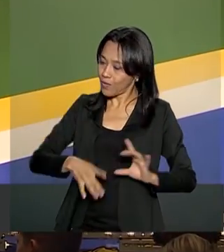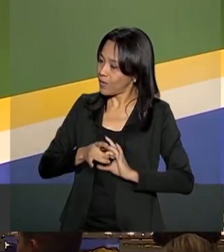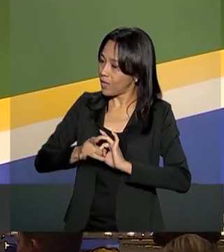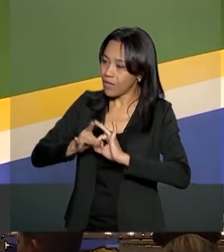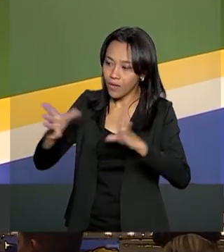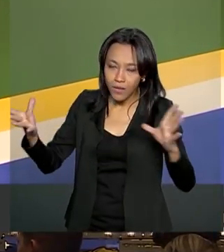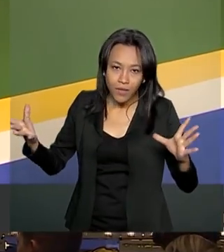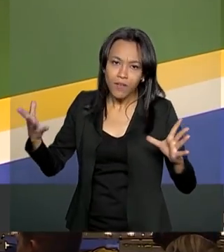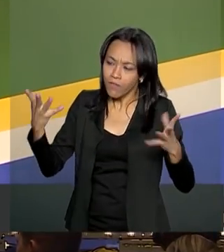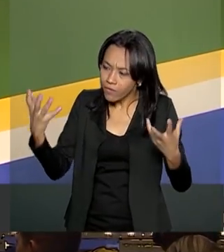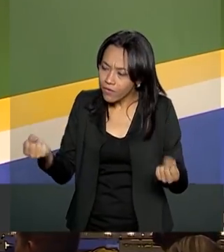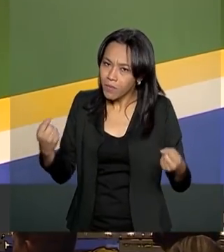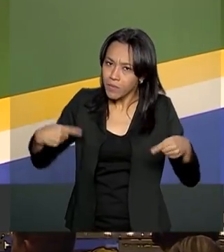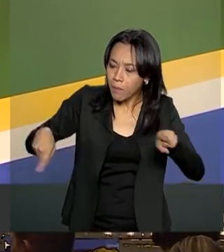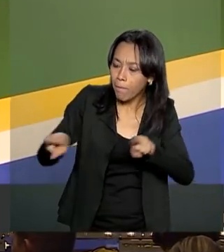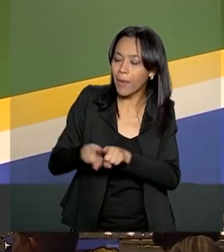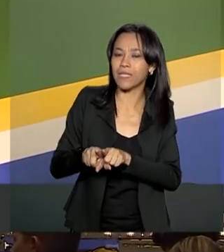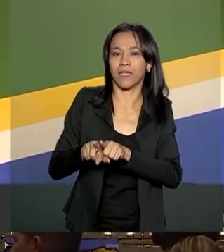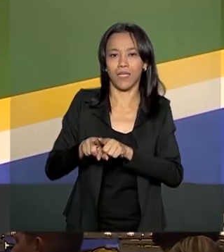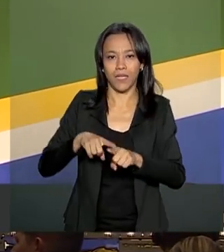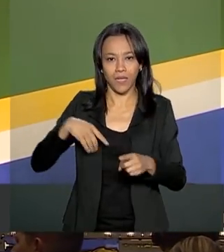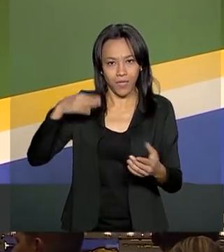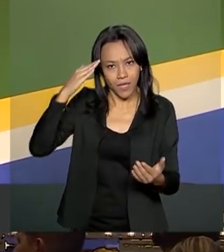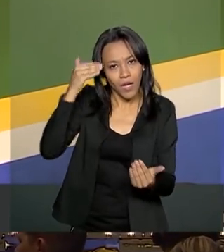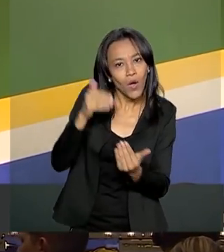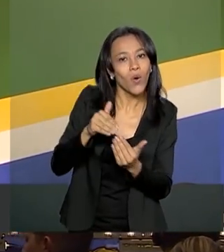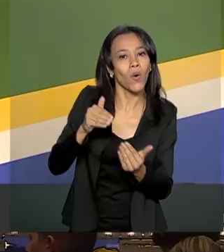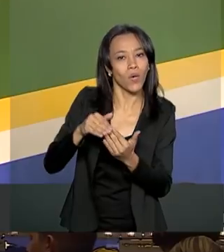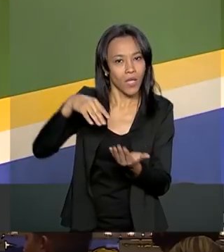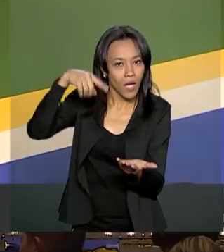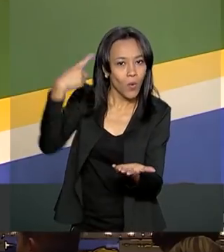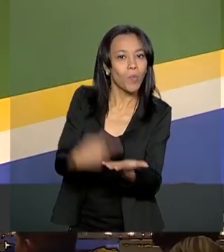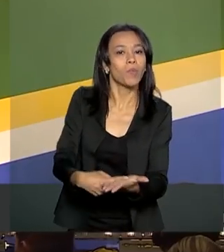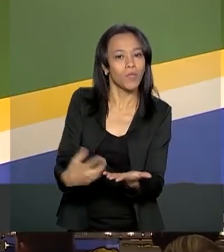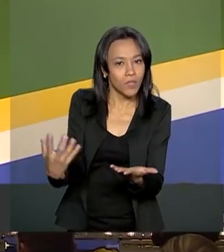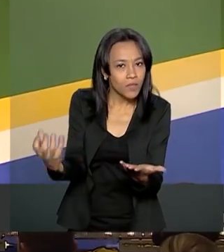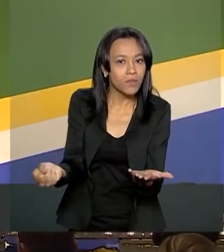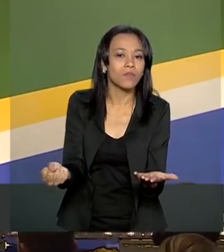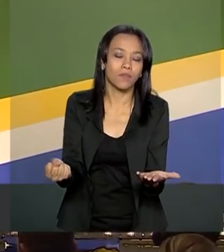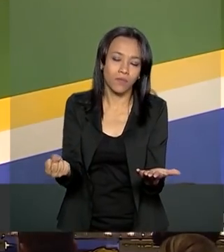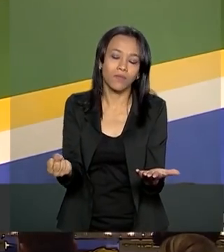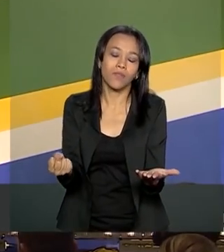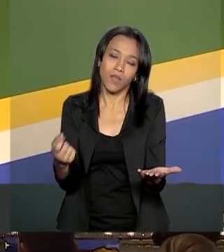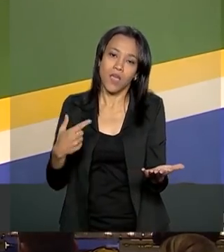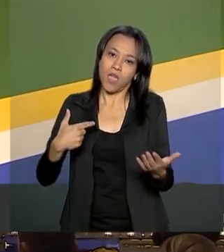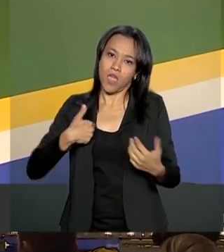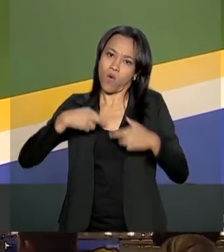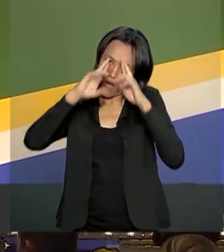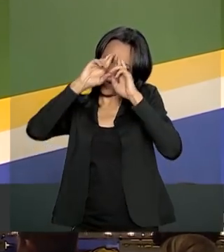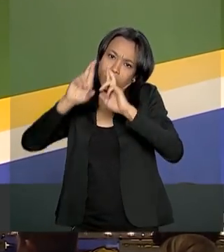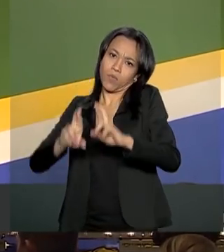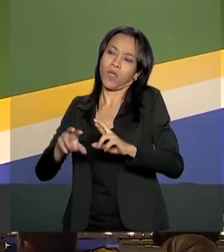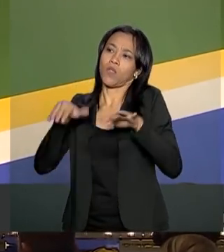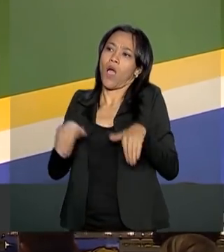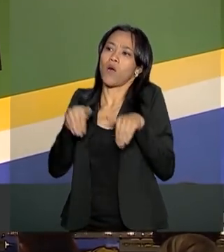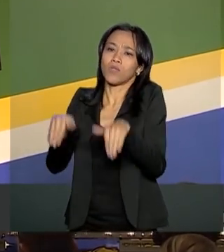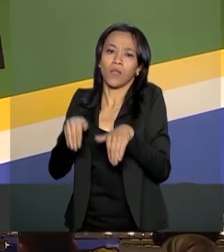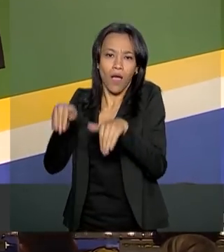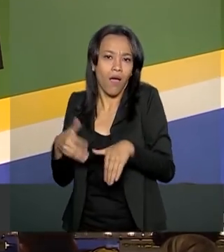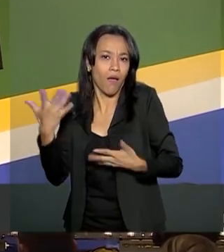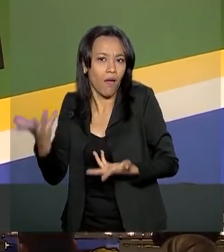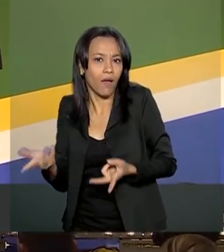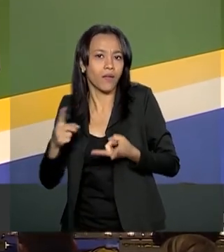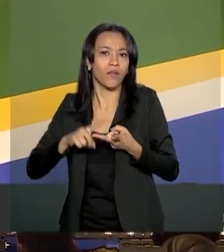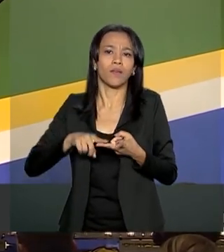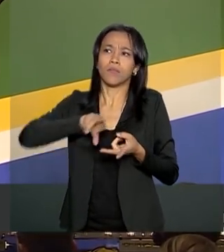fazermos parcerias e acordos nesse sentido. Eu acho que, com todo respeito, a Austrália e outros países, ninguém tem